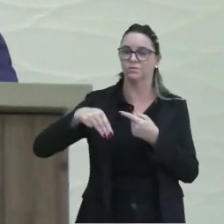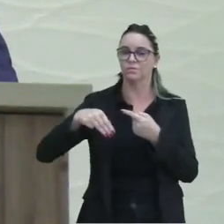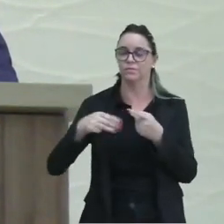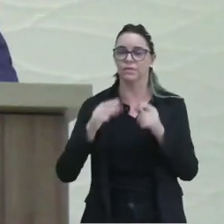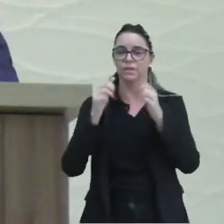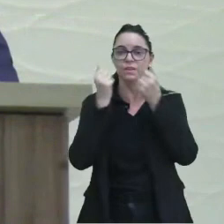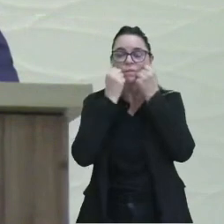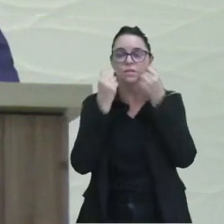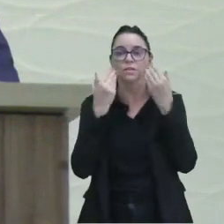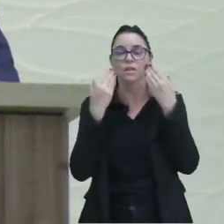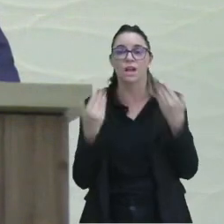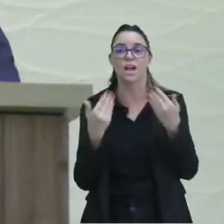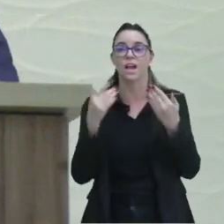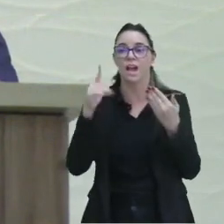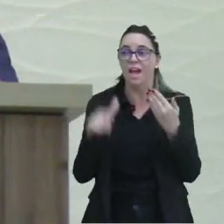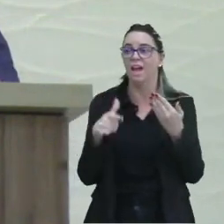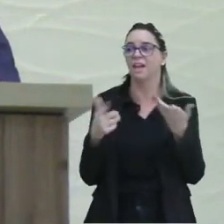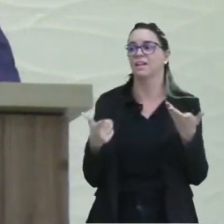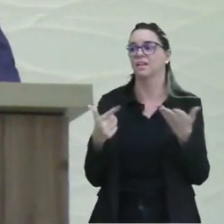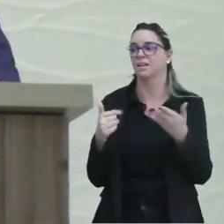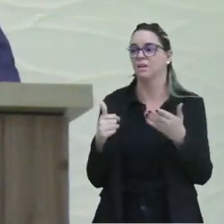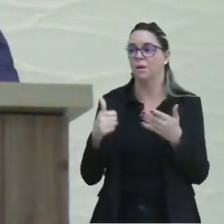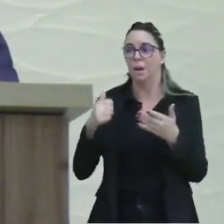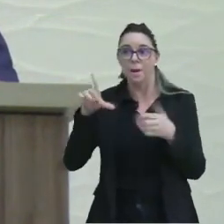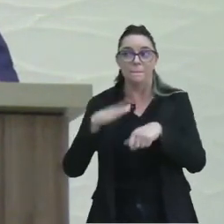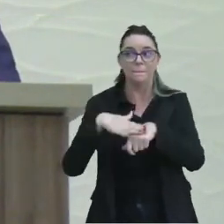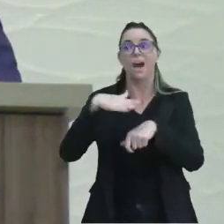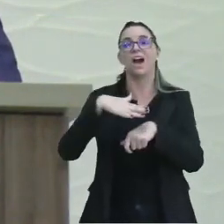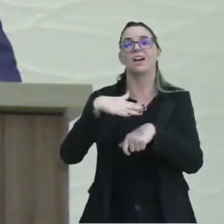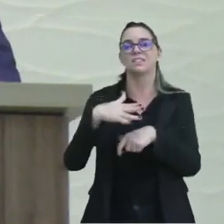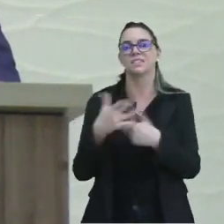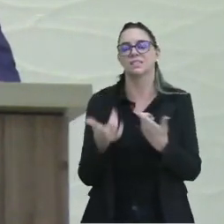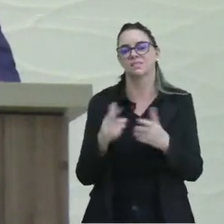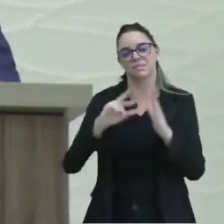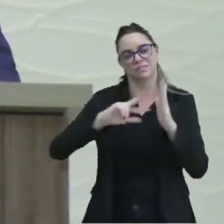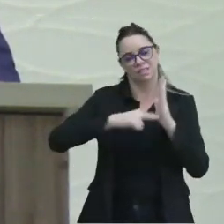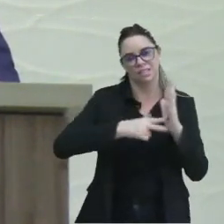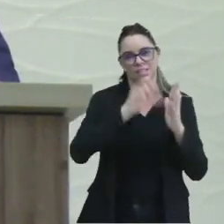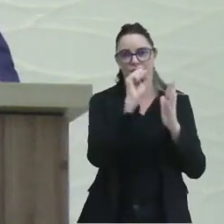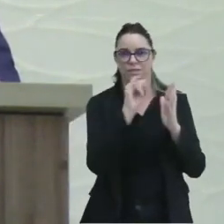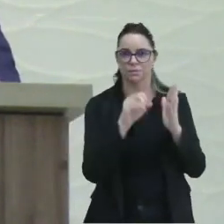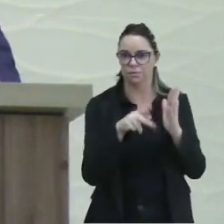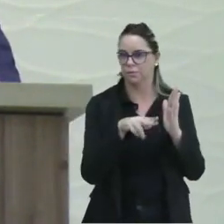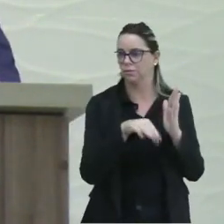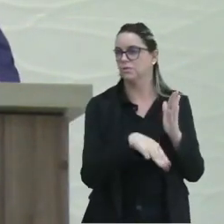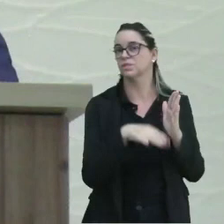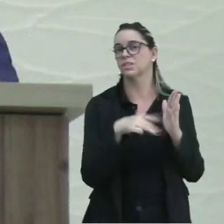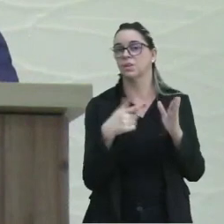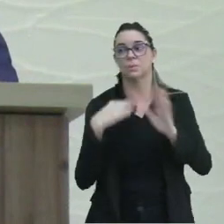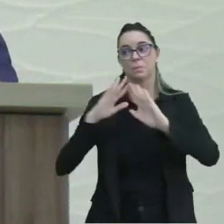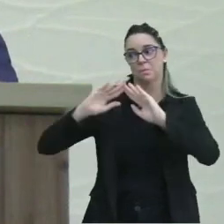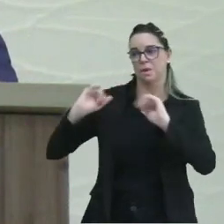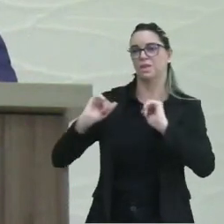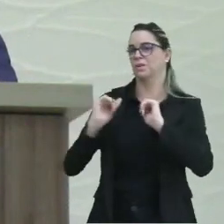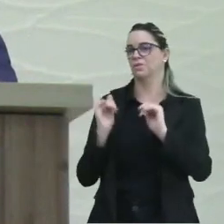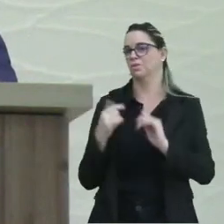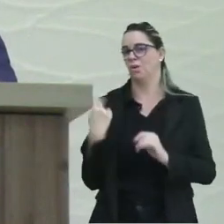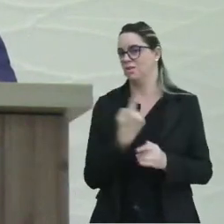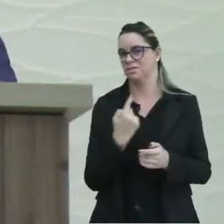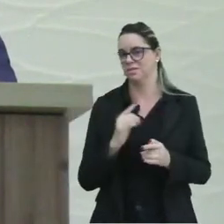ela seria uma coisa a mais que o próprio sindicato não nos solicitou, como assim tem feito